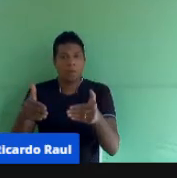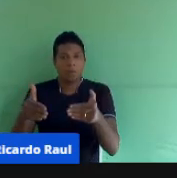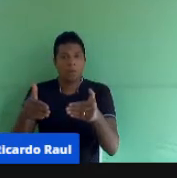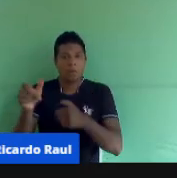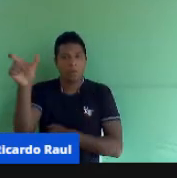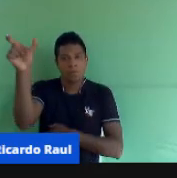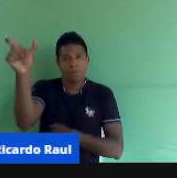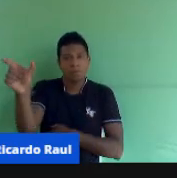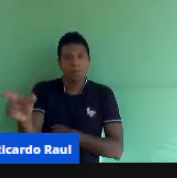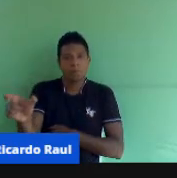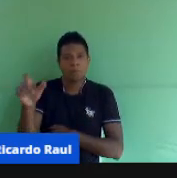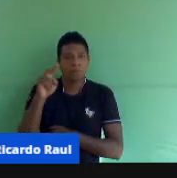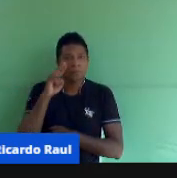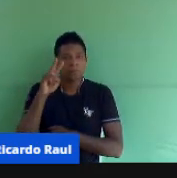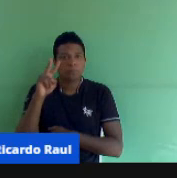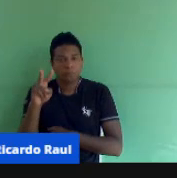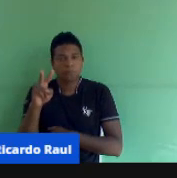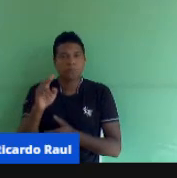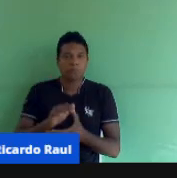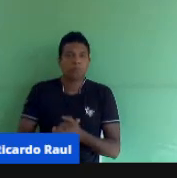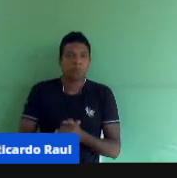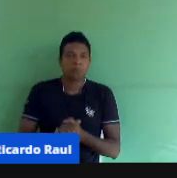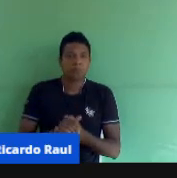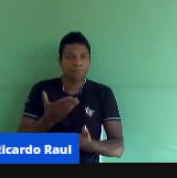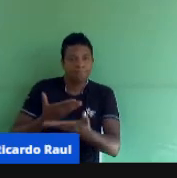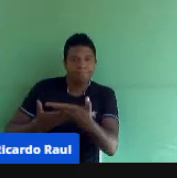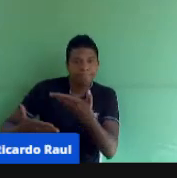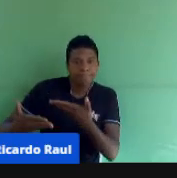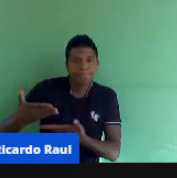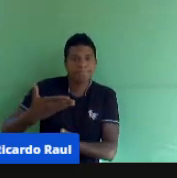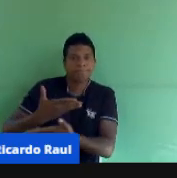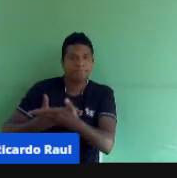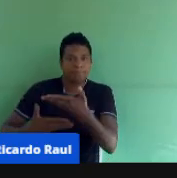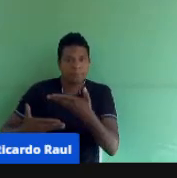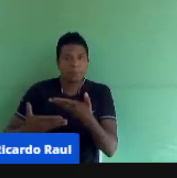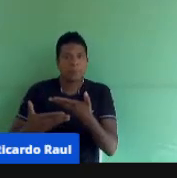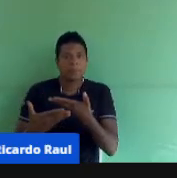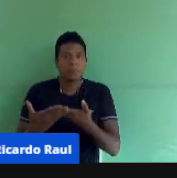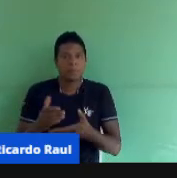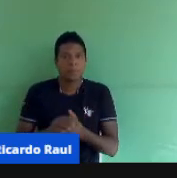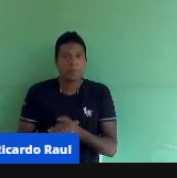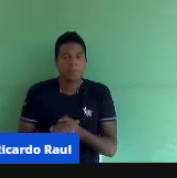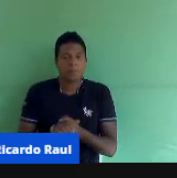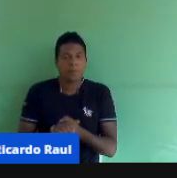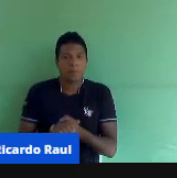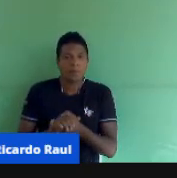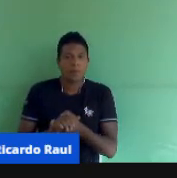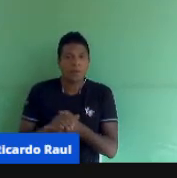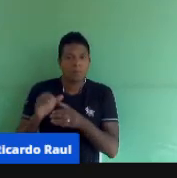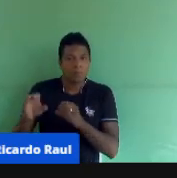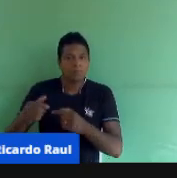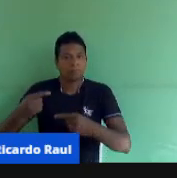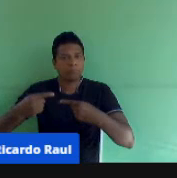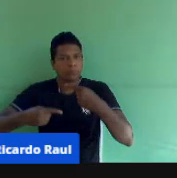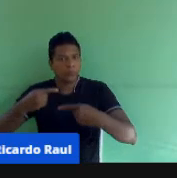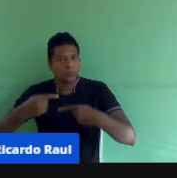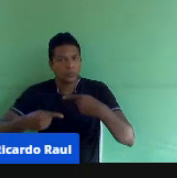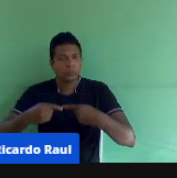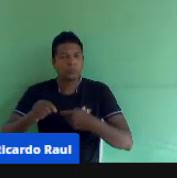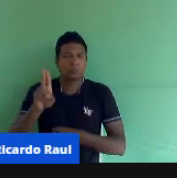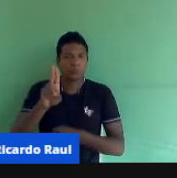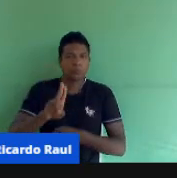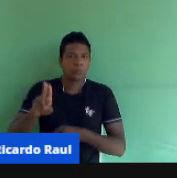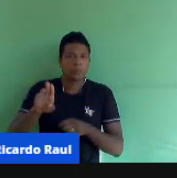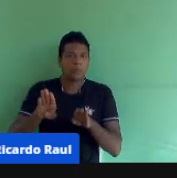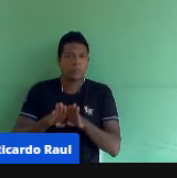humanístico, holístico, democrático, participativo. Você tem que colocar os jovens para discutir, inclusive utilizar, por exemplo,